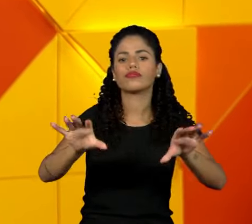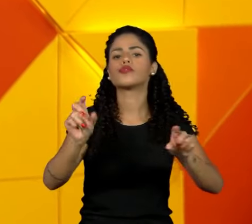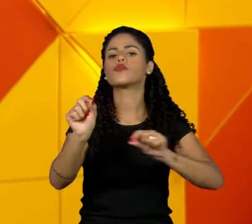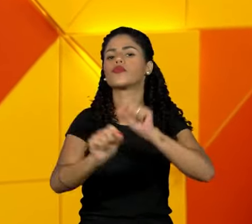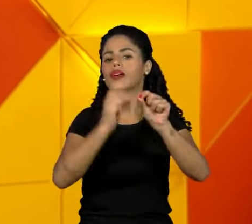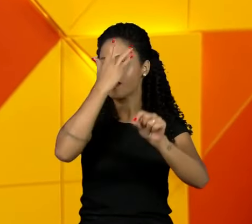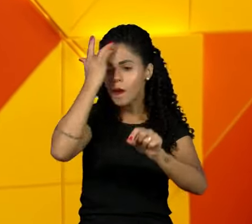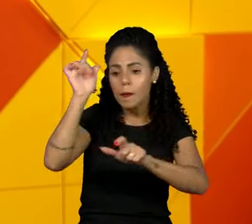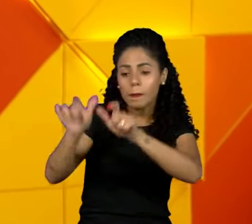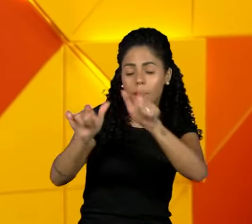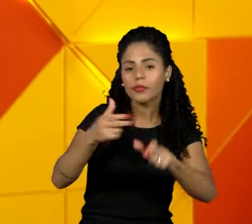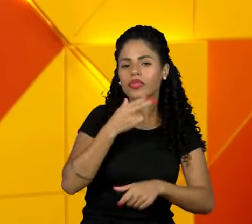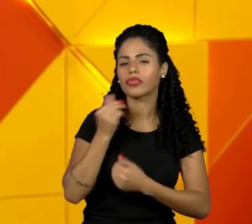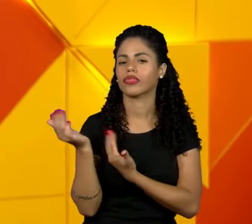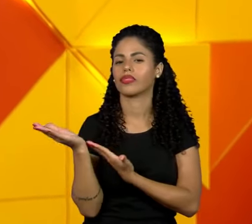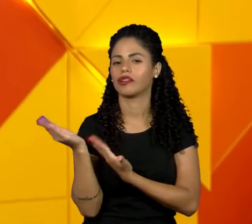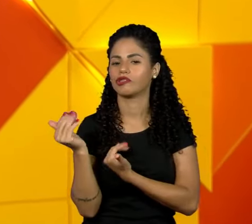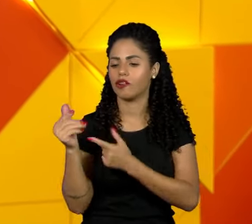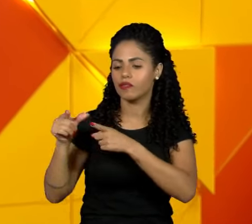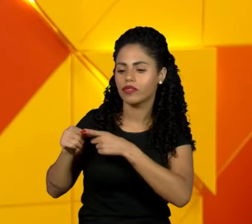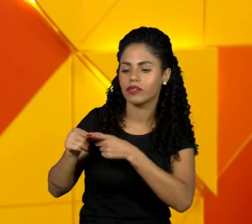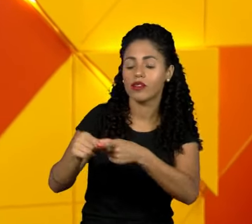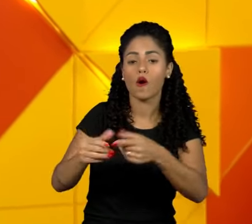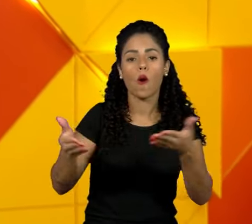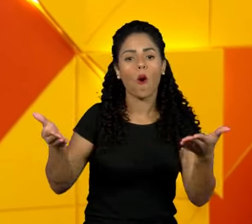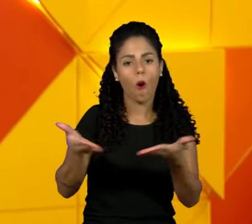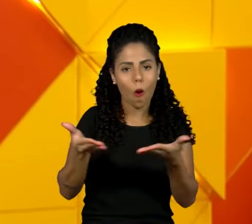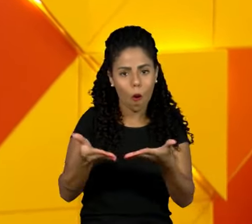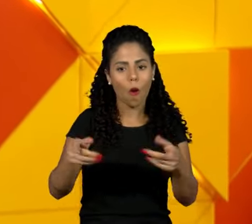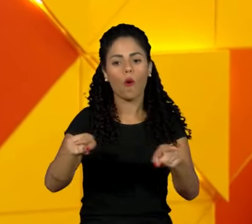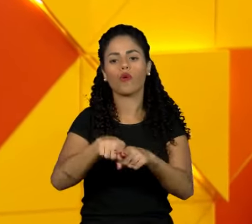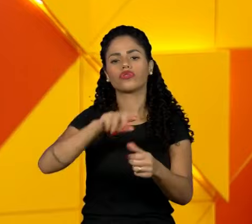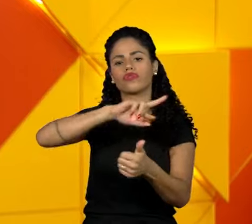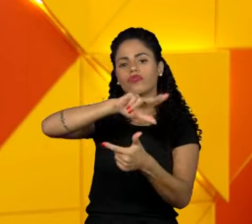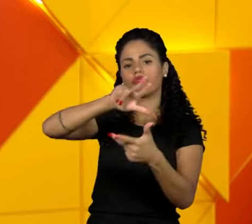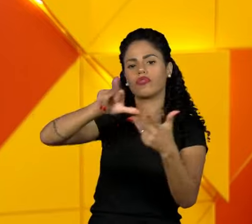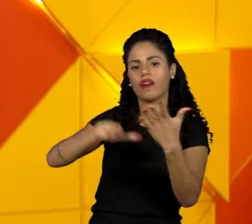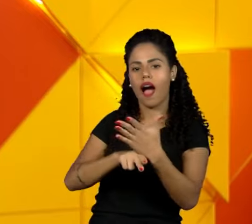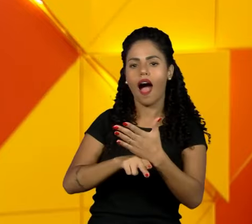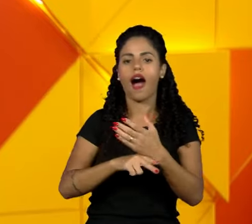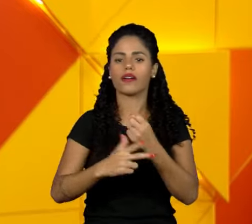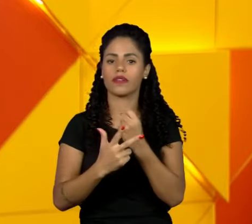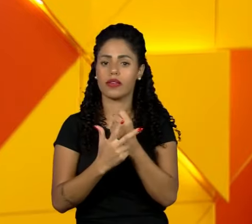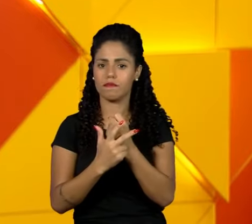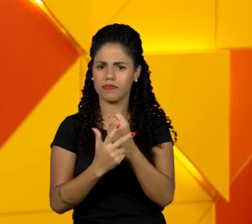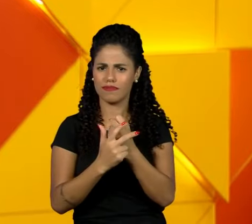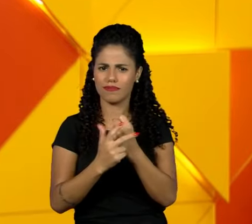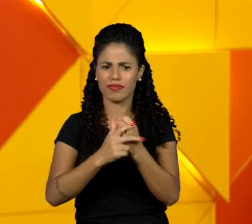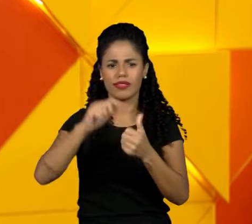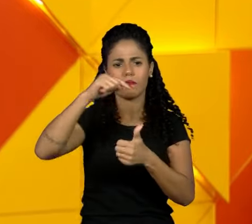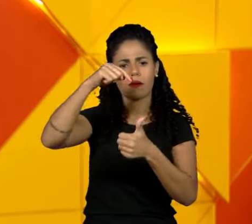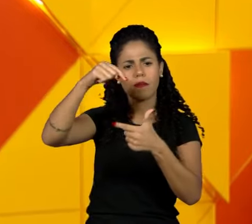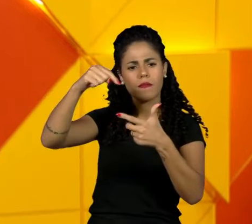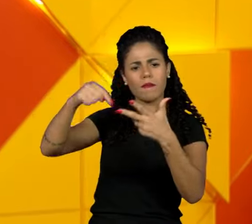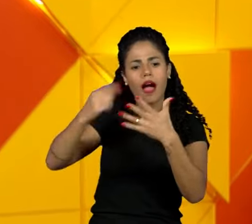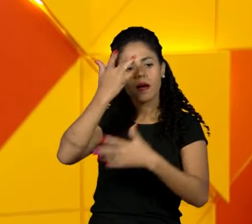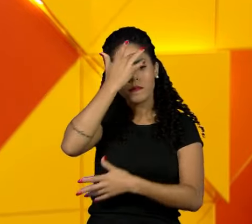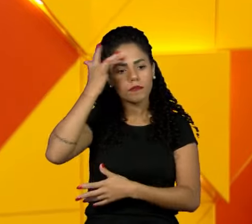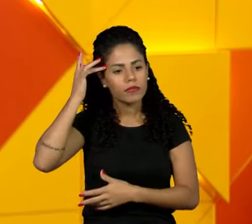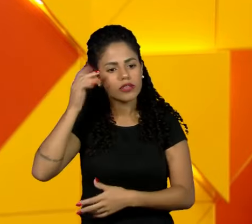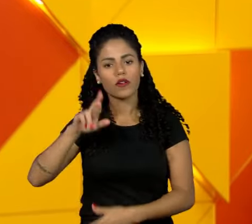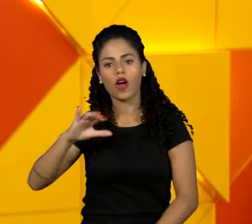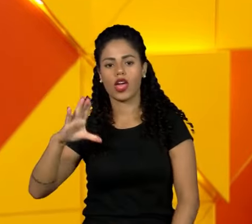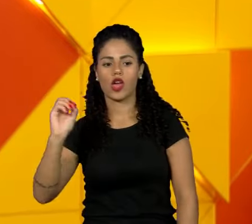de quebrada. E mais recentemente, artistas como Baco Exu do Blues, Emicida, Rincon Sapiência, ampliaram